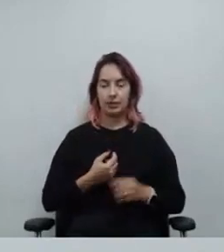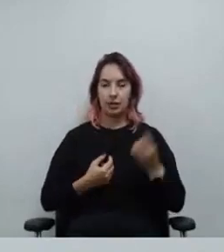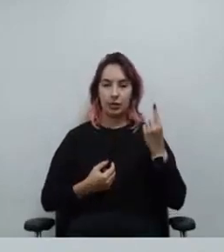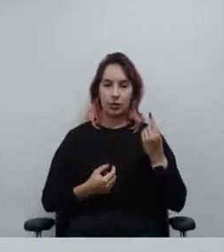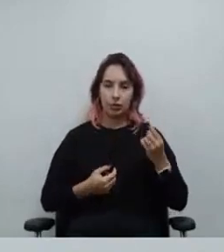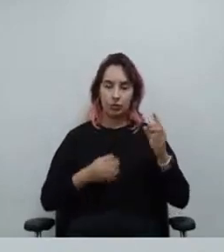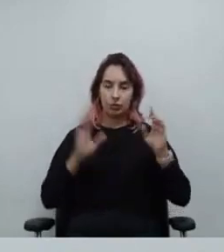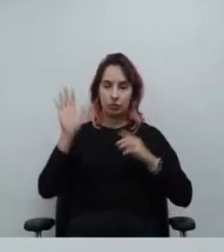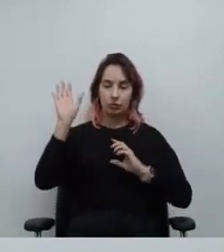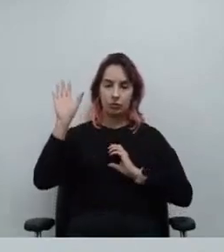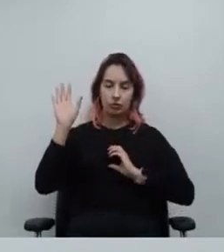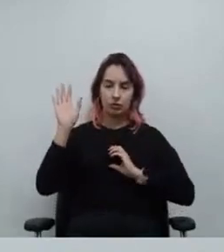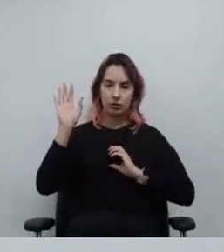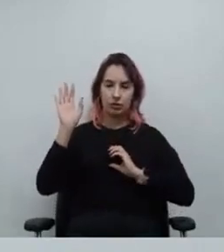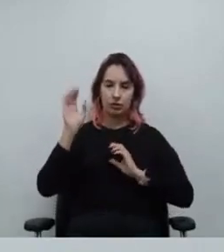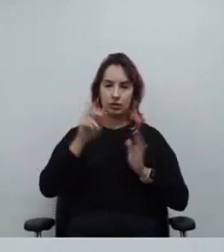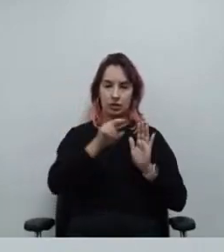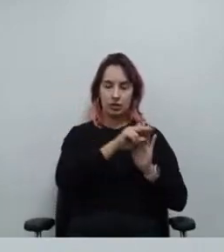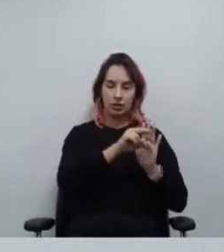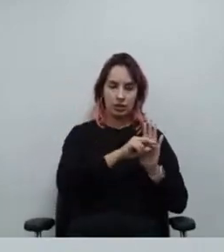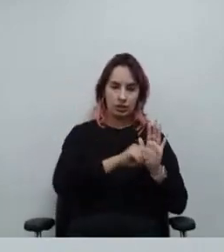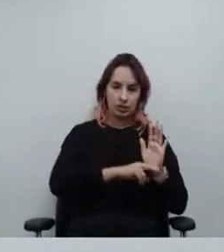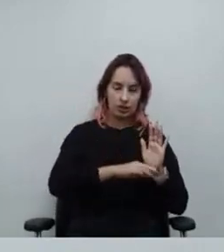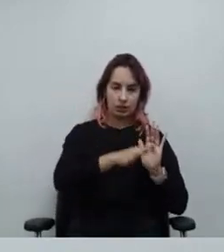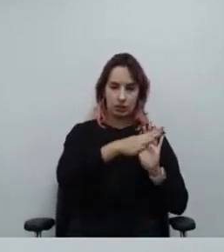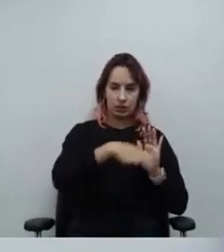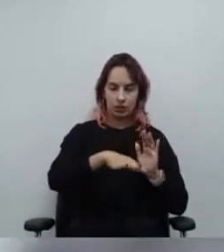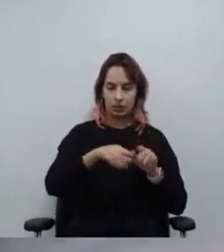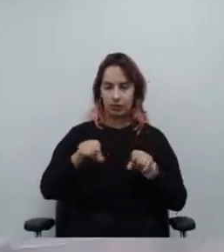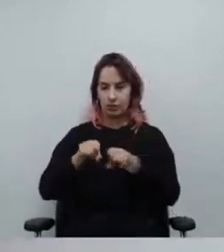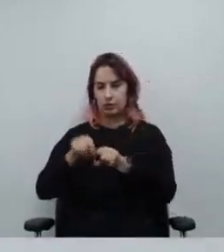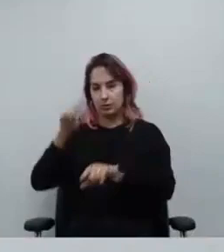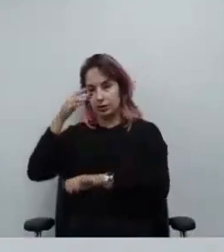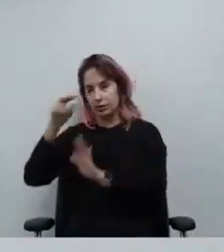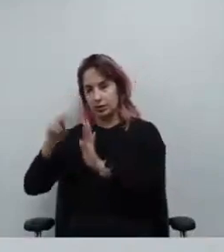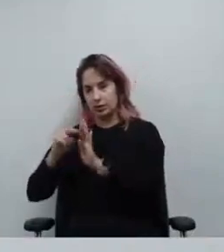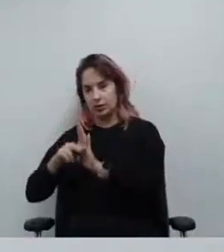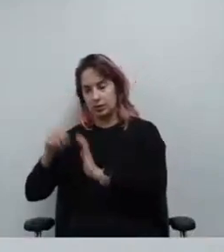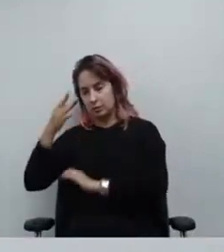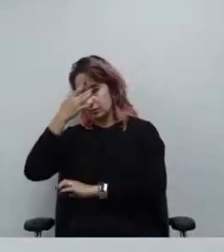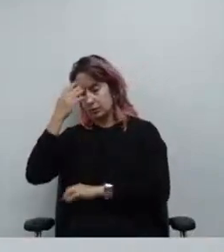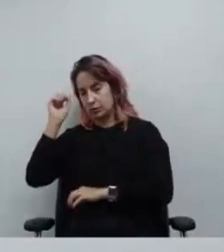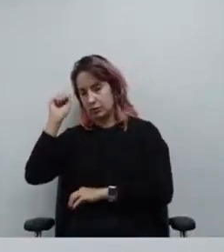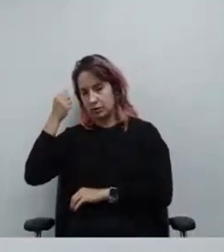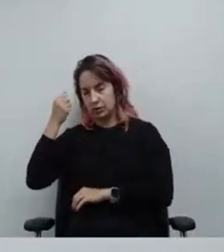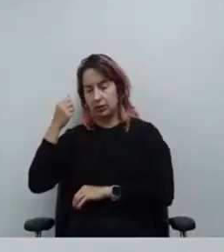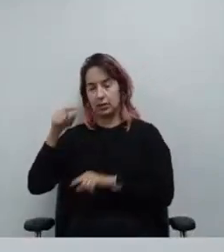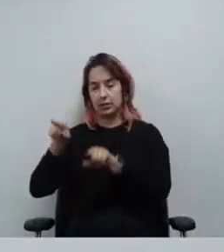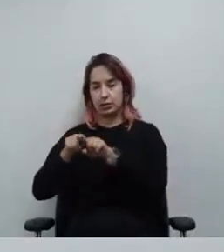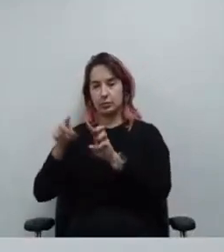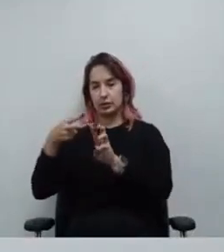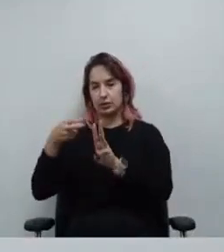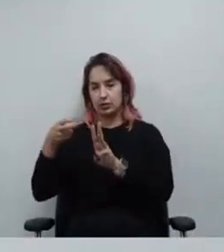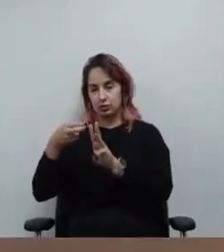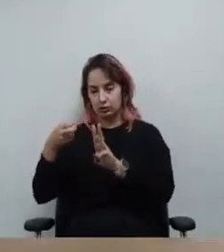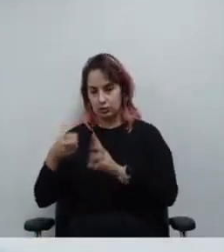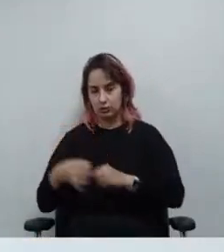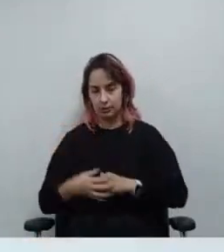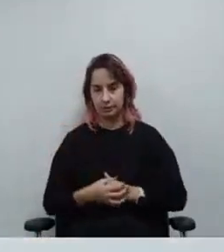candidatos figura simultaneamente na lista geral e na lista de pessoas negras ou indígenas, nos termos das cláusulas que regem o